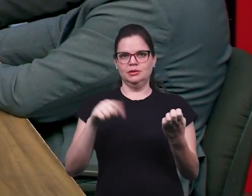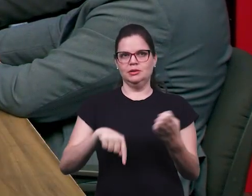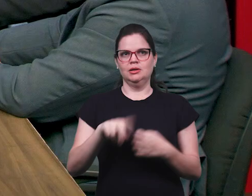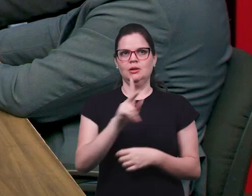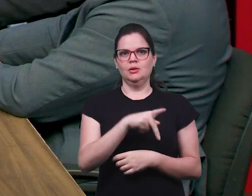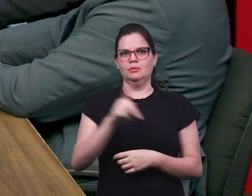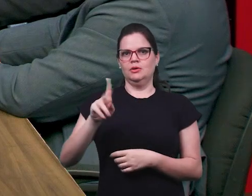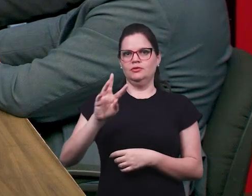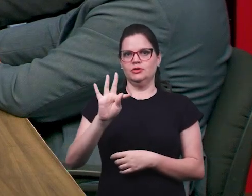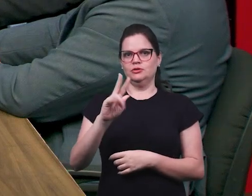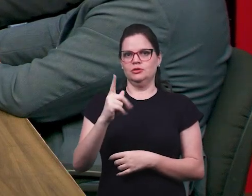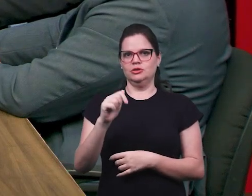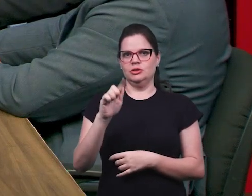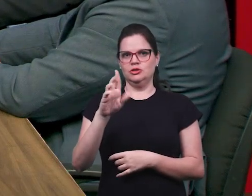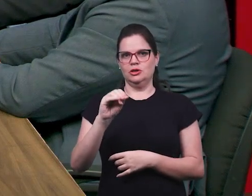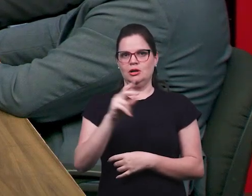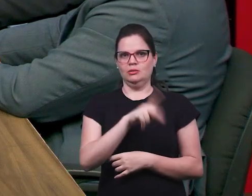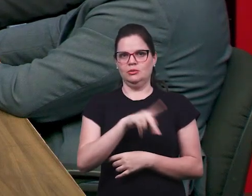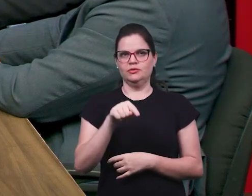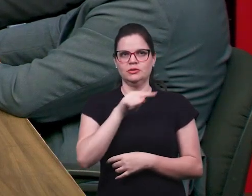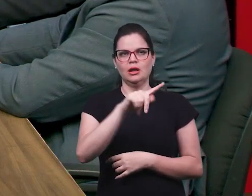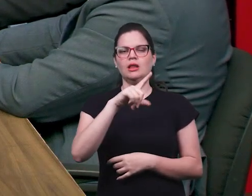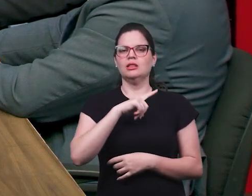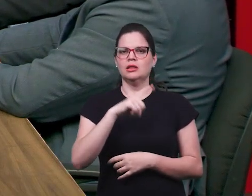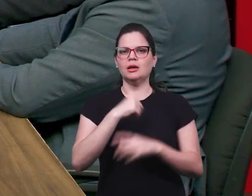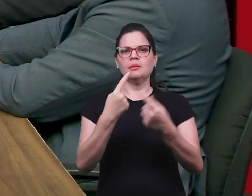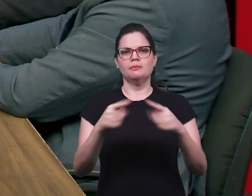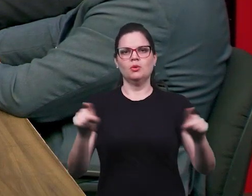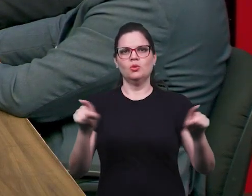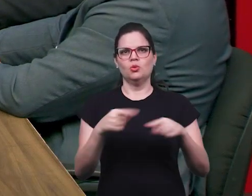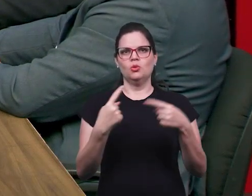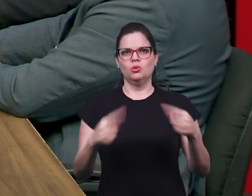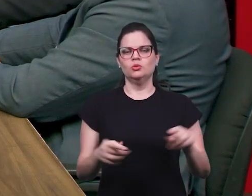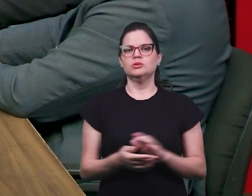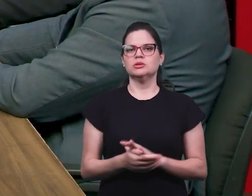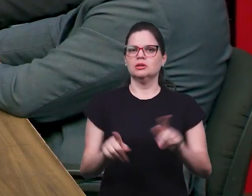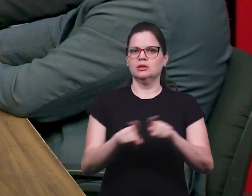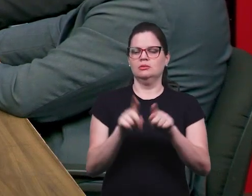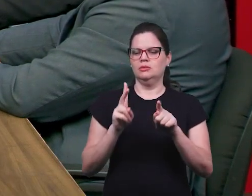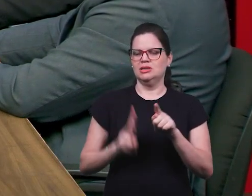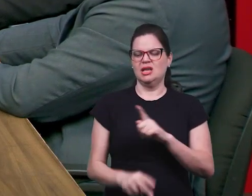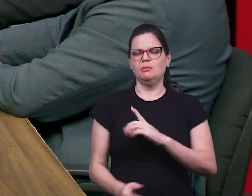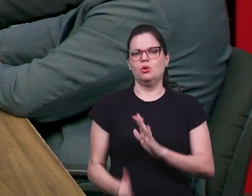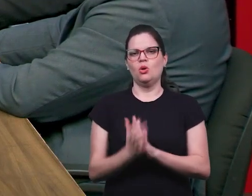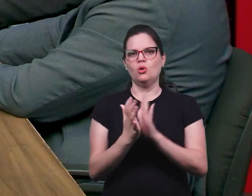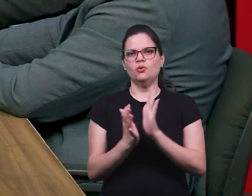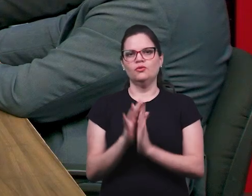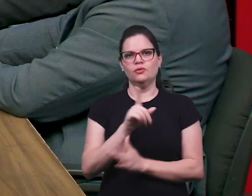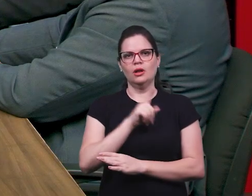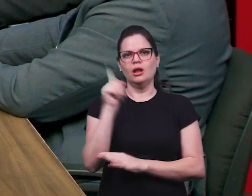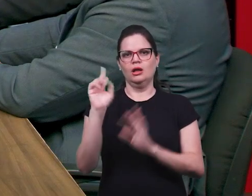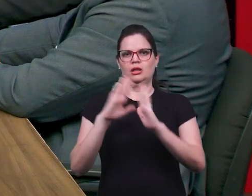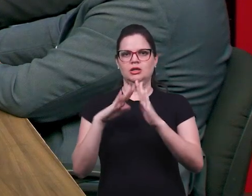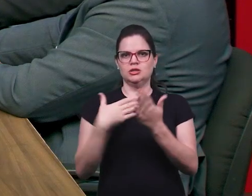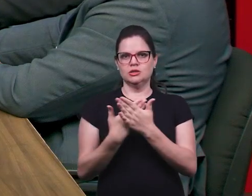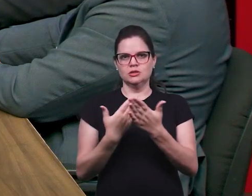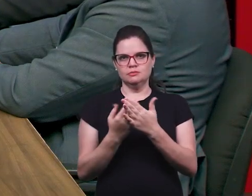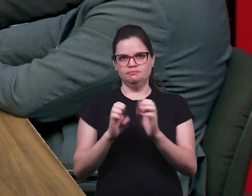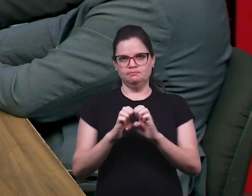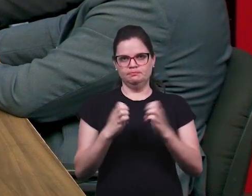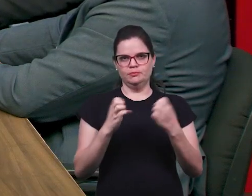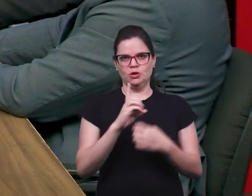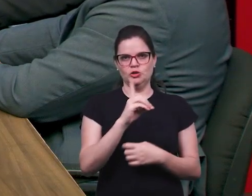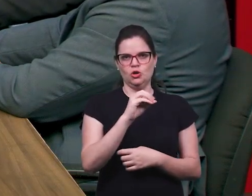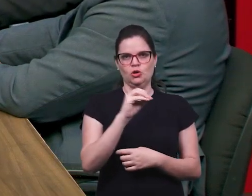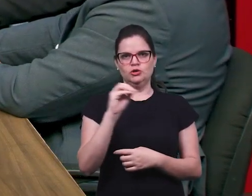ele atua. Há ali a musicalização, claro, a ação do louvor, mas que usando a neurociência